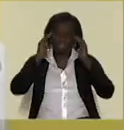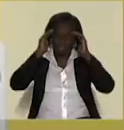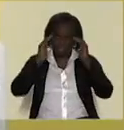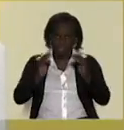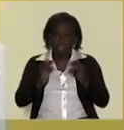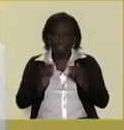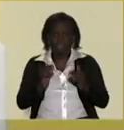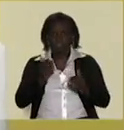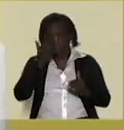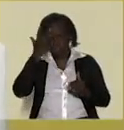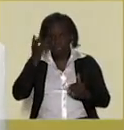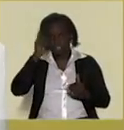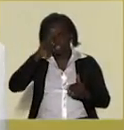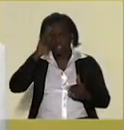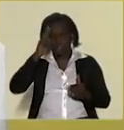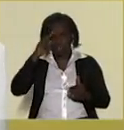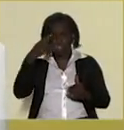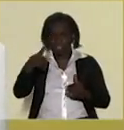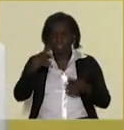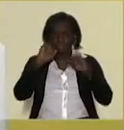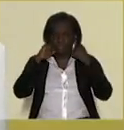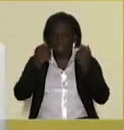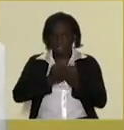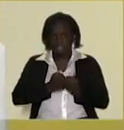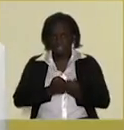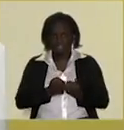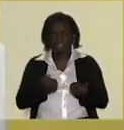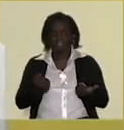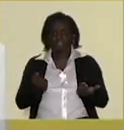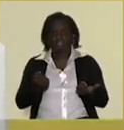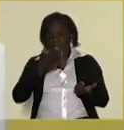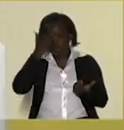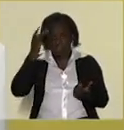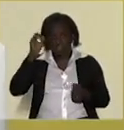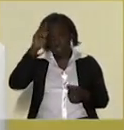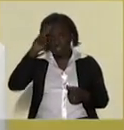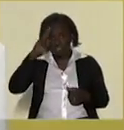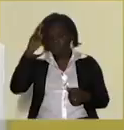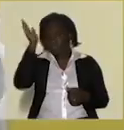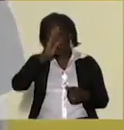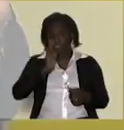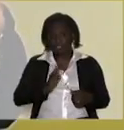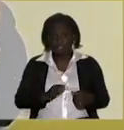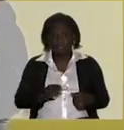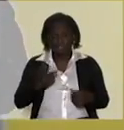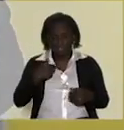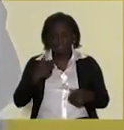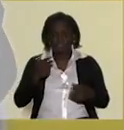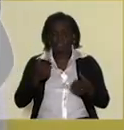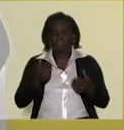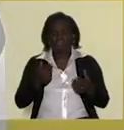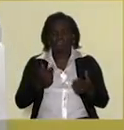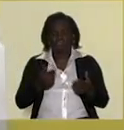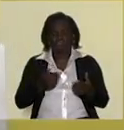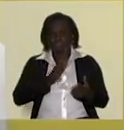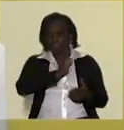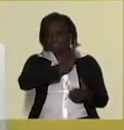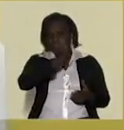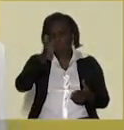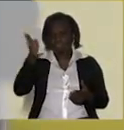falta de respeito com quem fez a história daquele estádio, com quem fez a história, o Brasil.